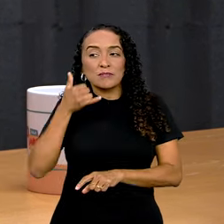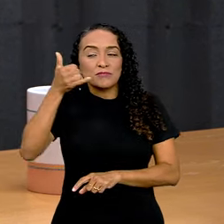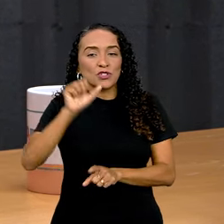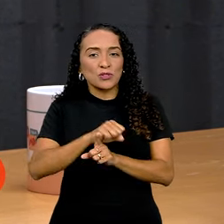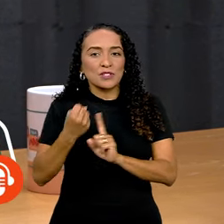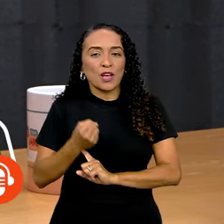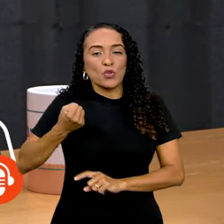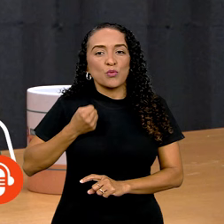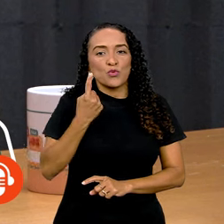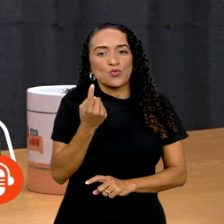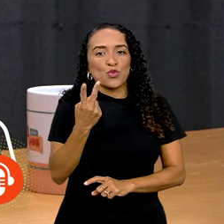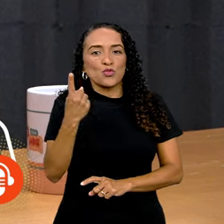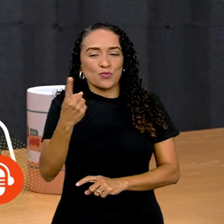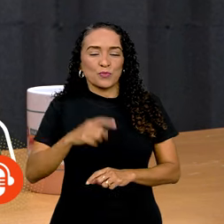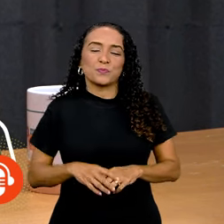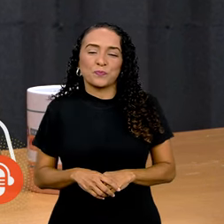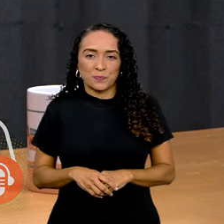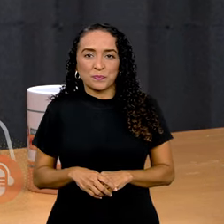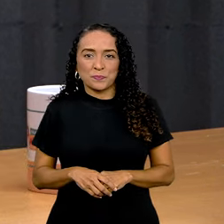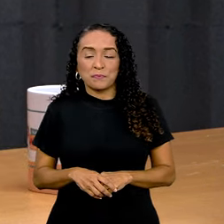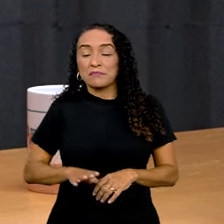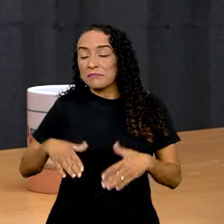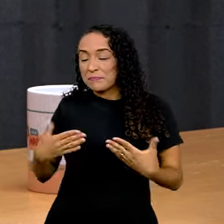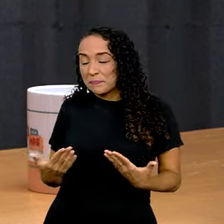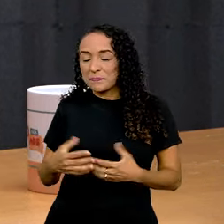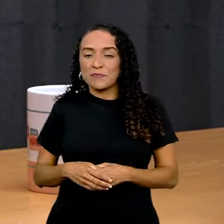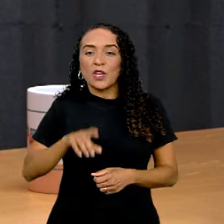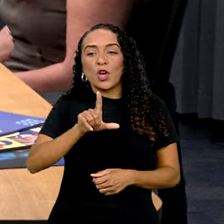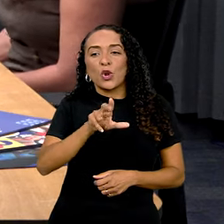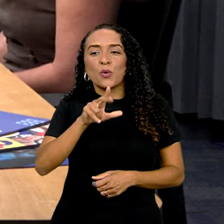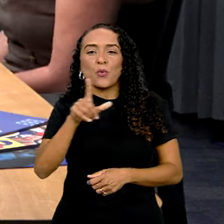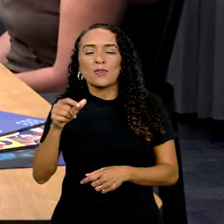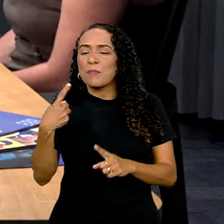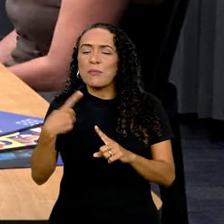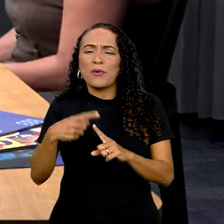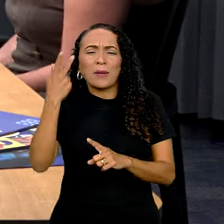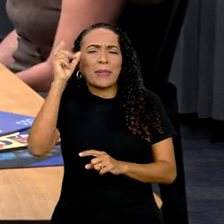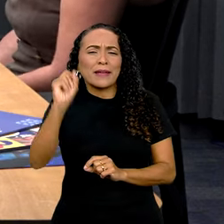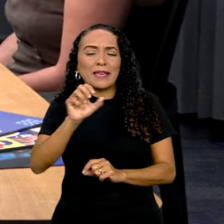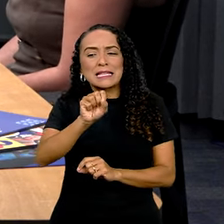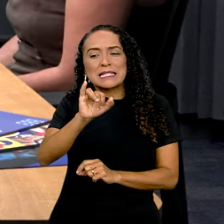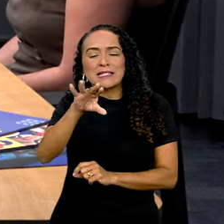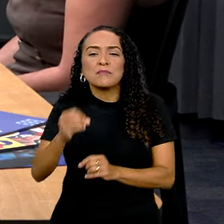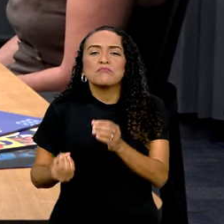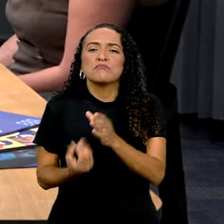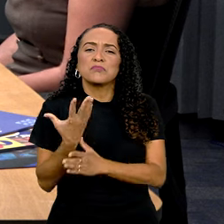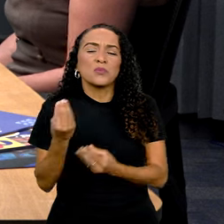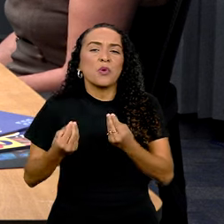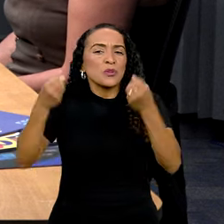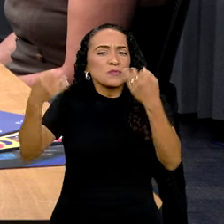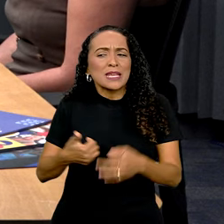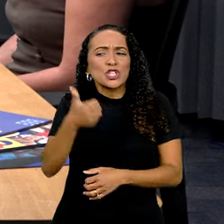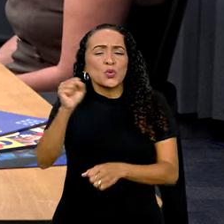disco social é o número 12 21 vamos lá Luisa Por que e para que o sisan foi instituído